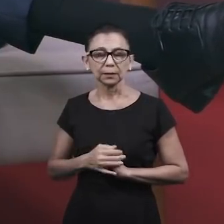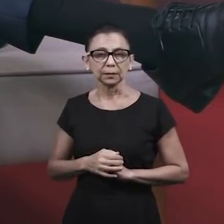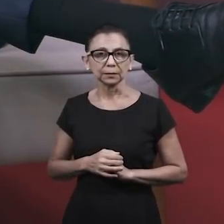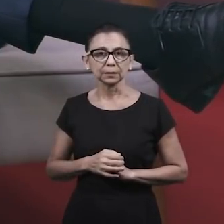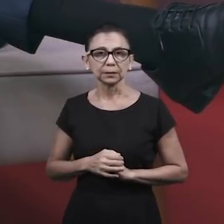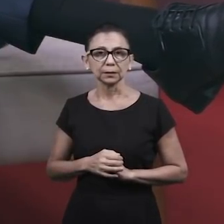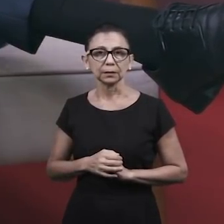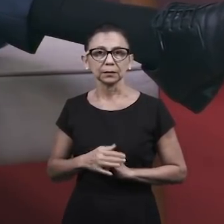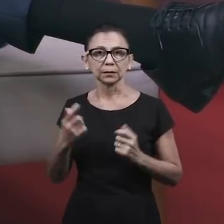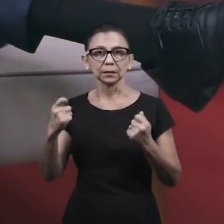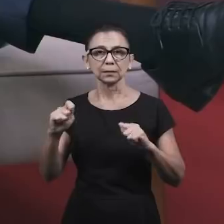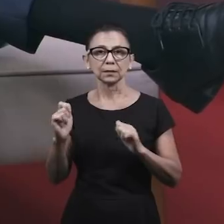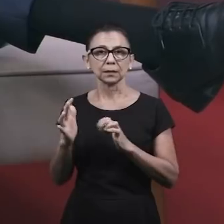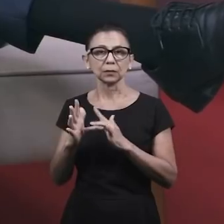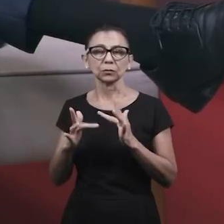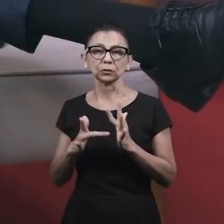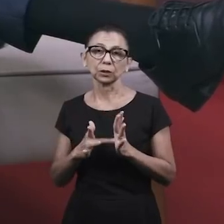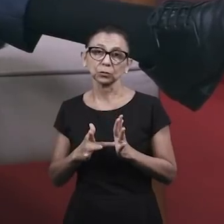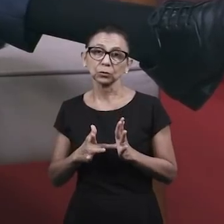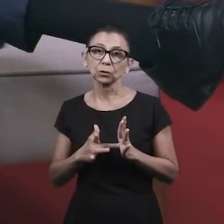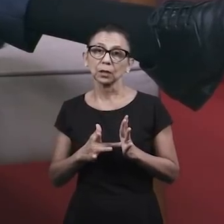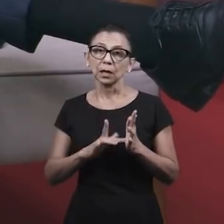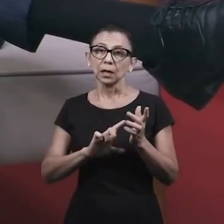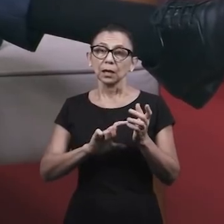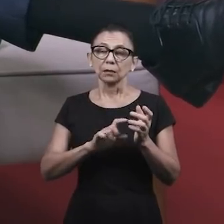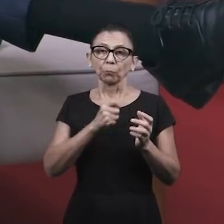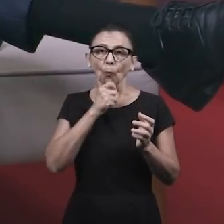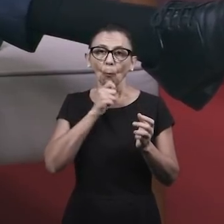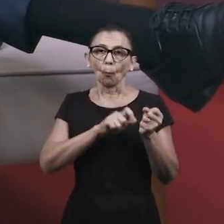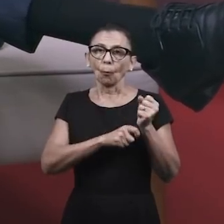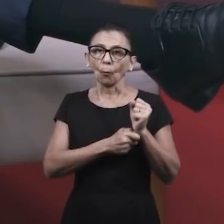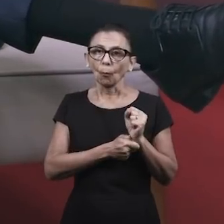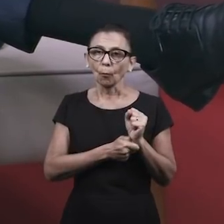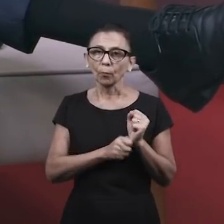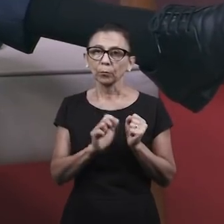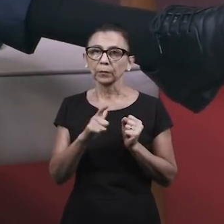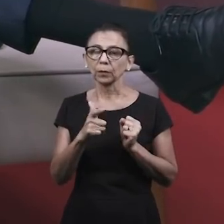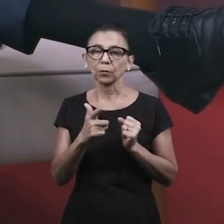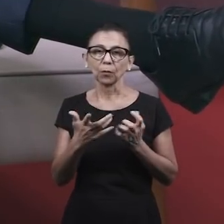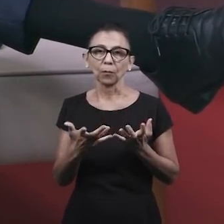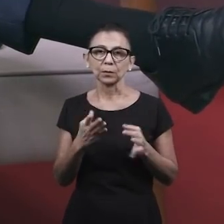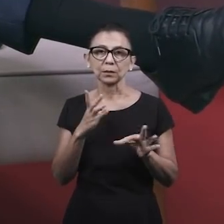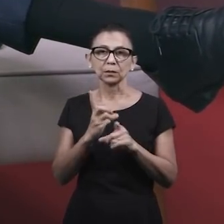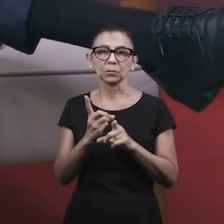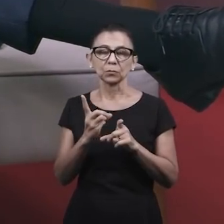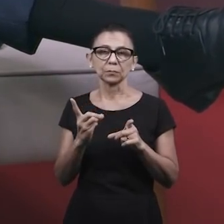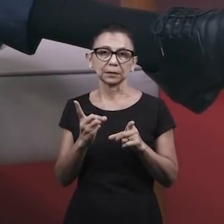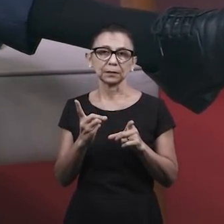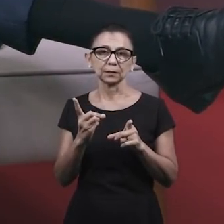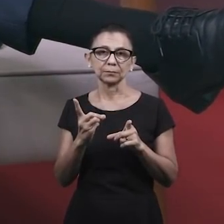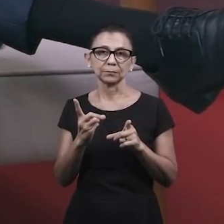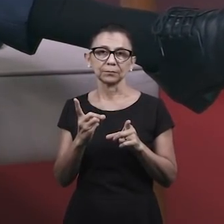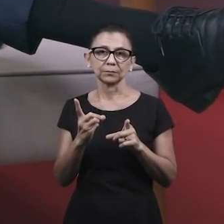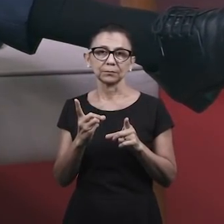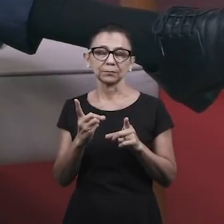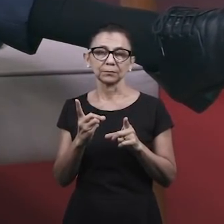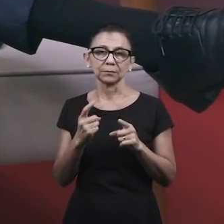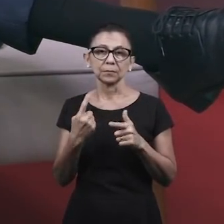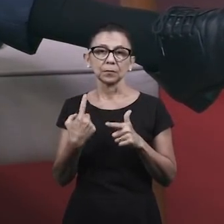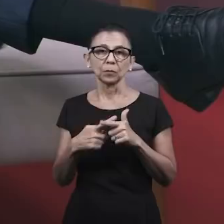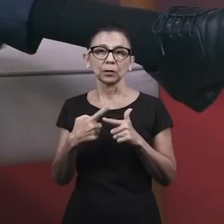tudo criou. Dentro desse contexto, eu queria que vocês comentassem esses textos. Eu vou só pontuar aqui, o Daniel vai